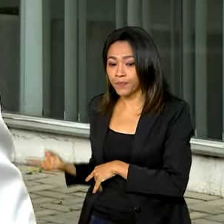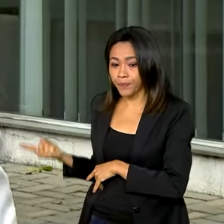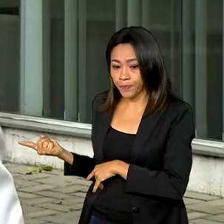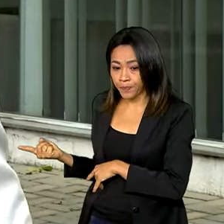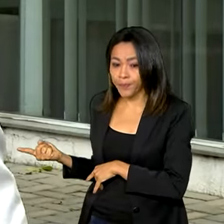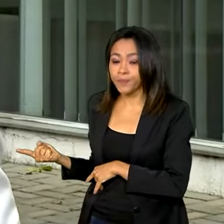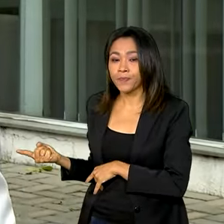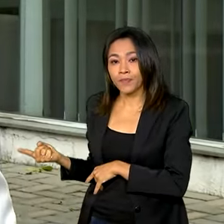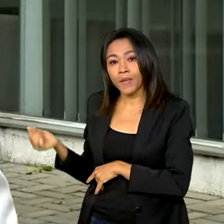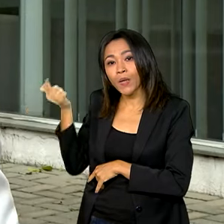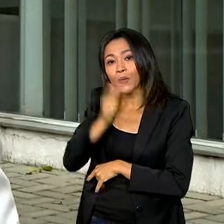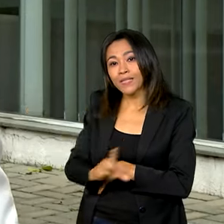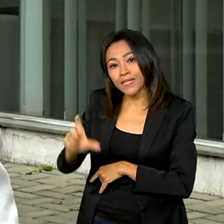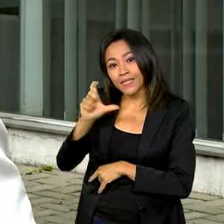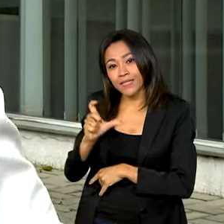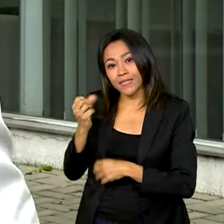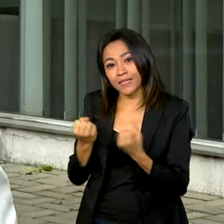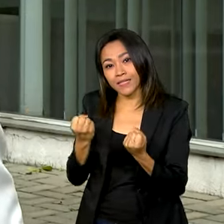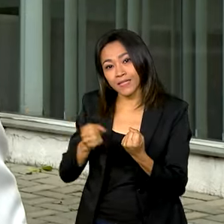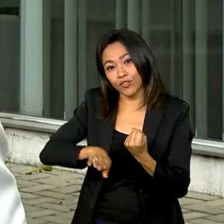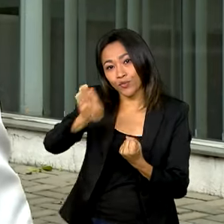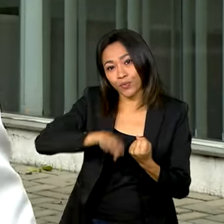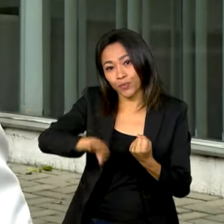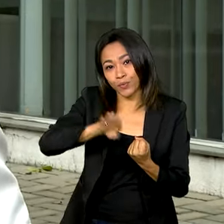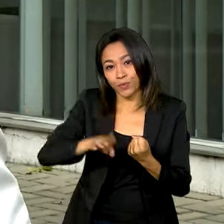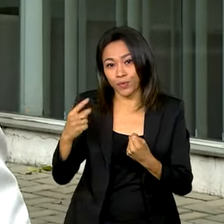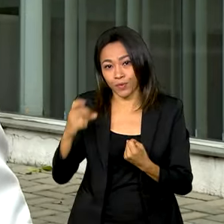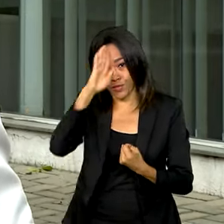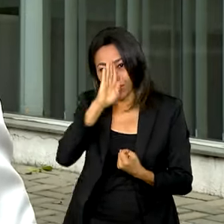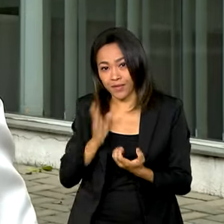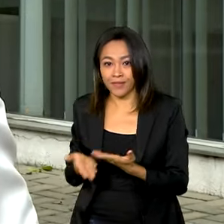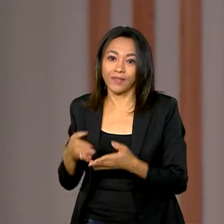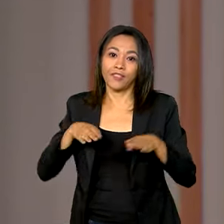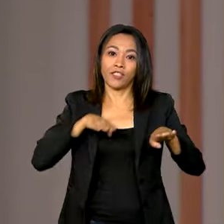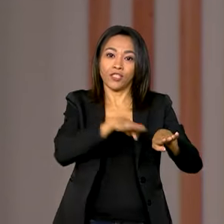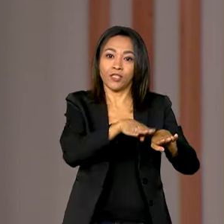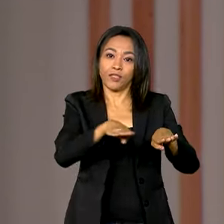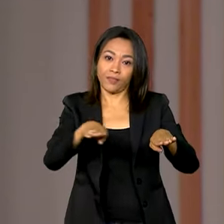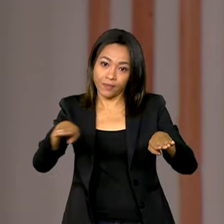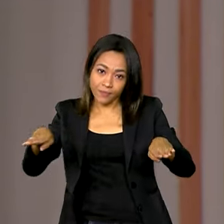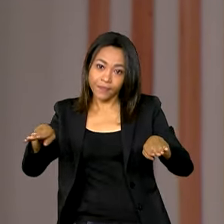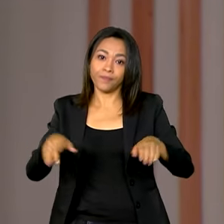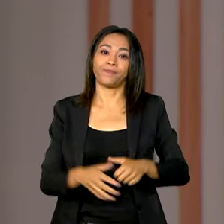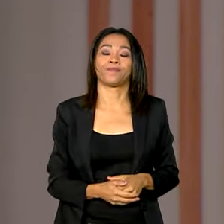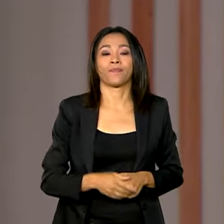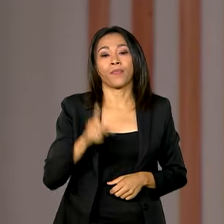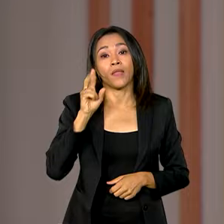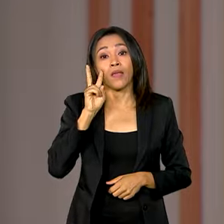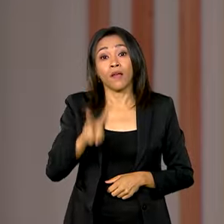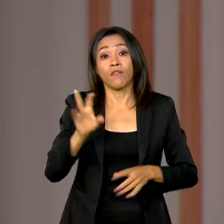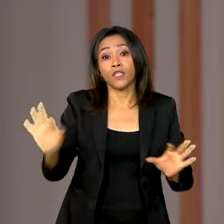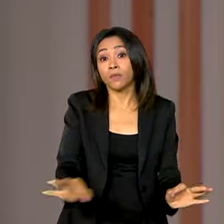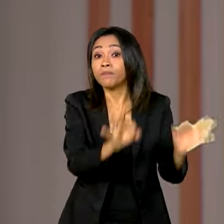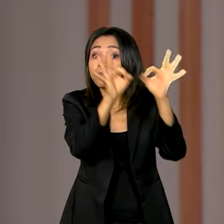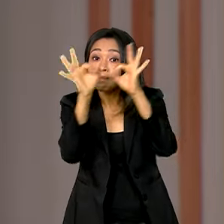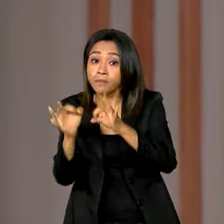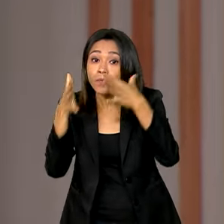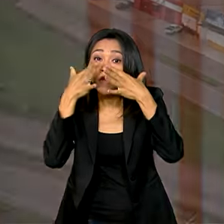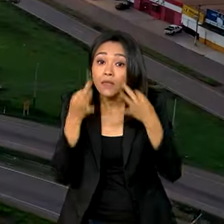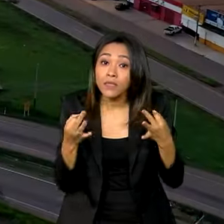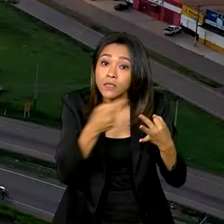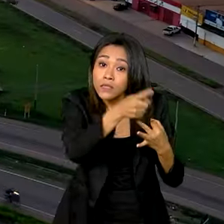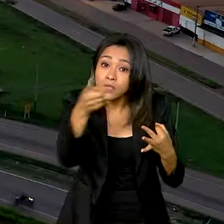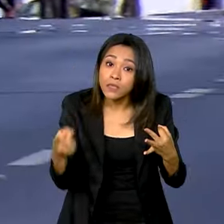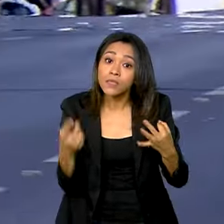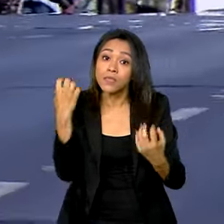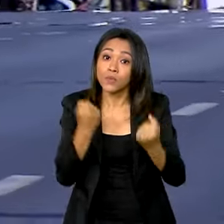da Carteira Digital de Trânsito. De São Paulo, Adriana Natali. Veja a seguir, atenção motoristas,